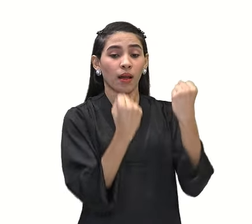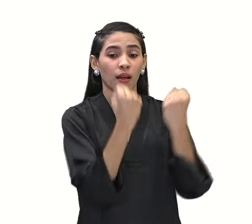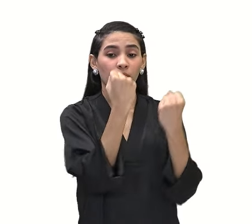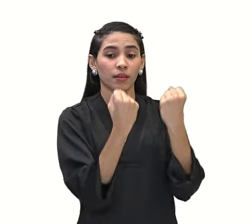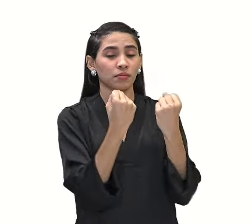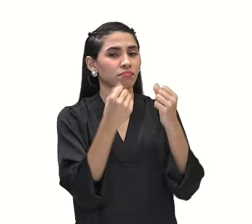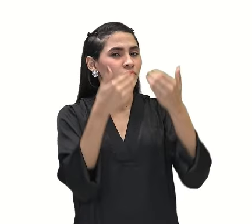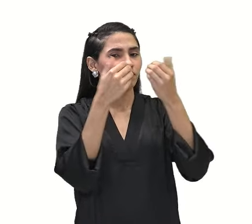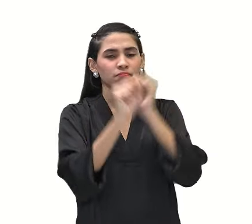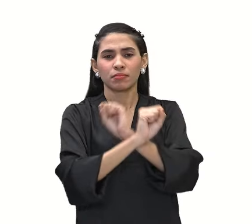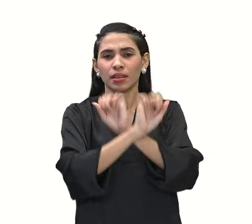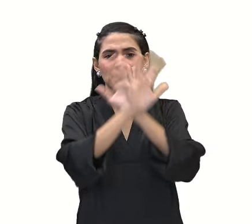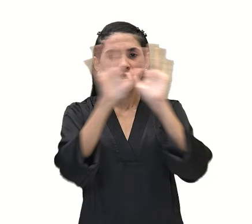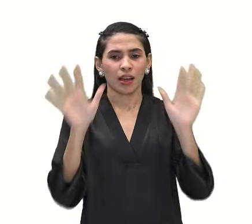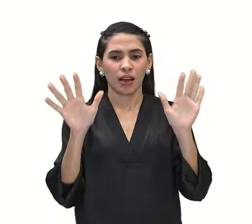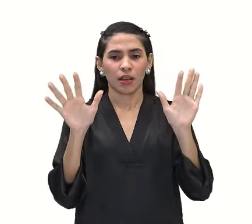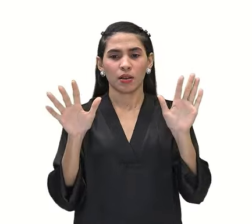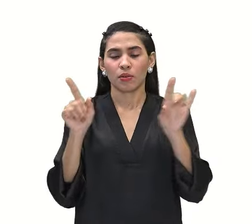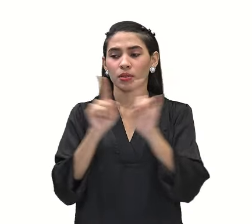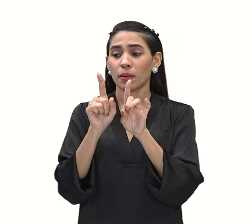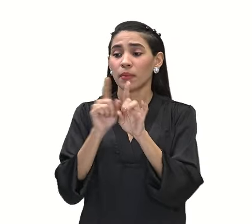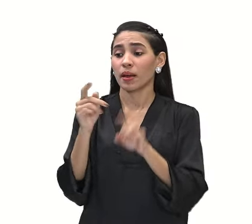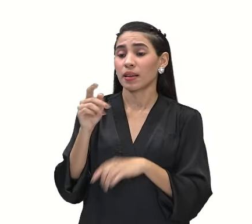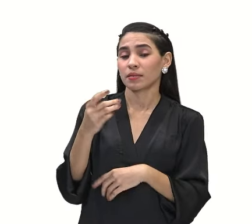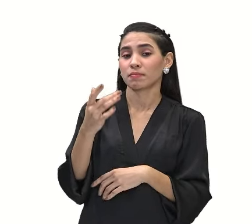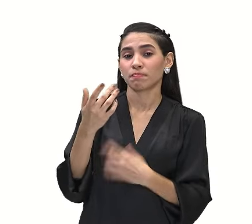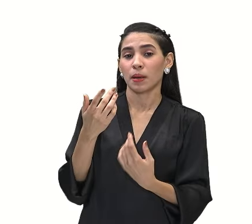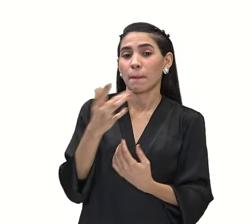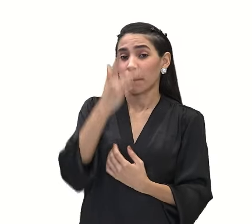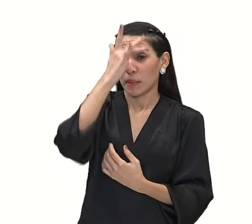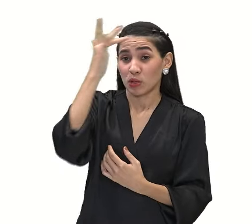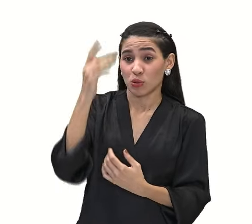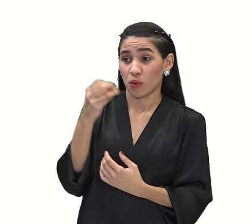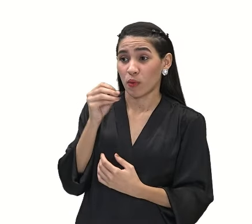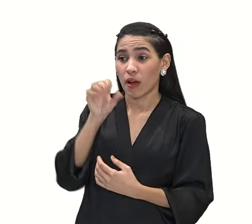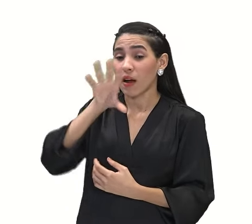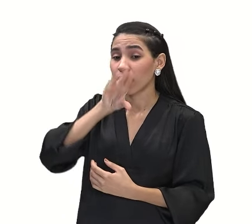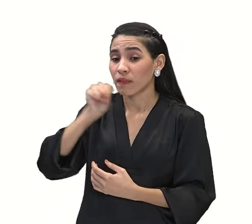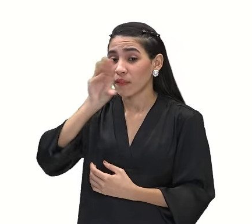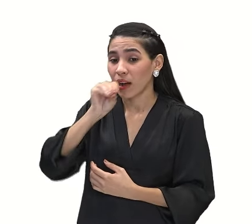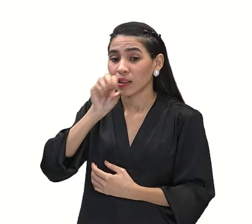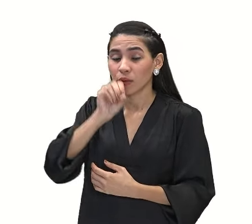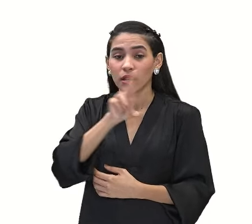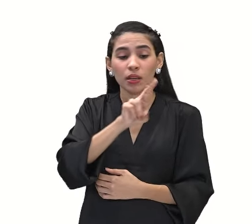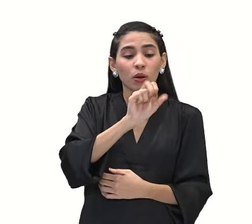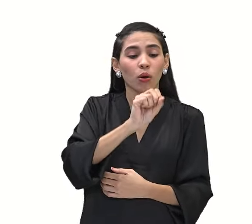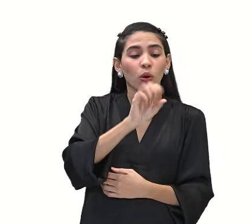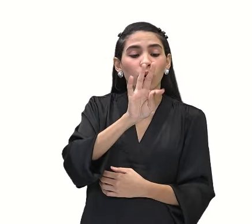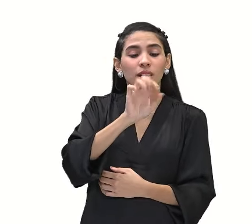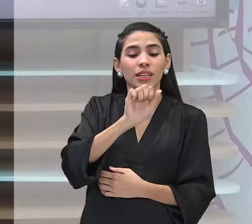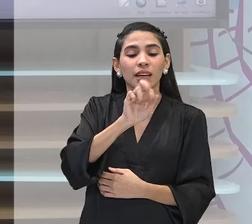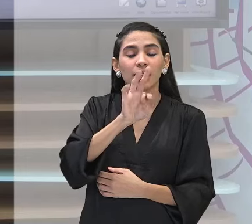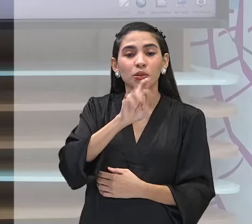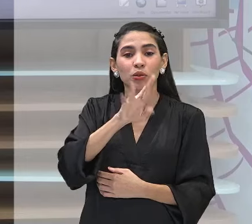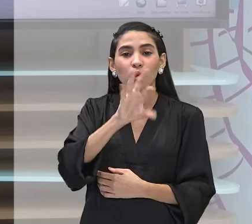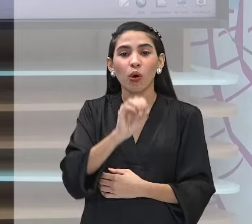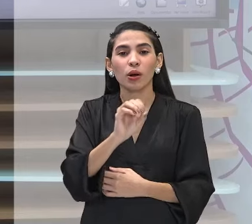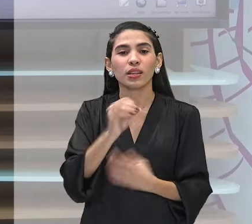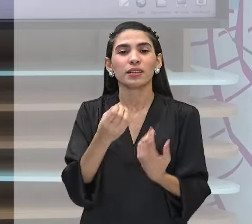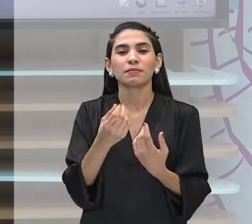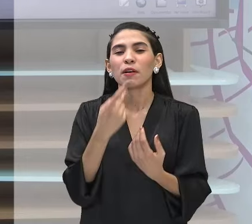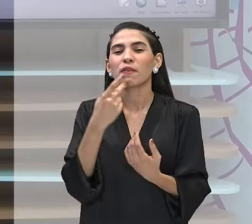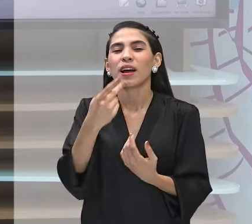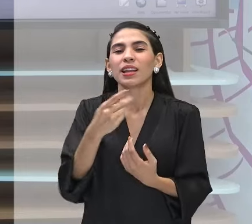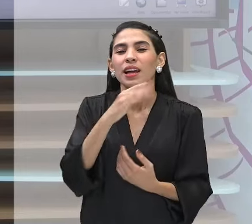claro elas inclusive chamam a rotatória de uma bola né o motorista